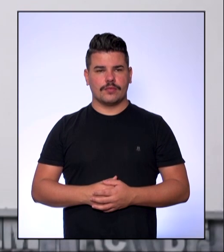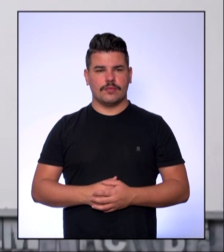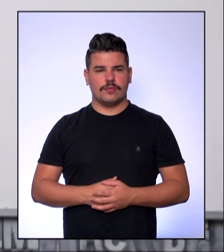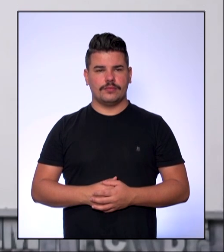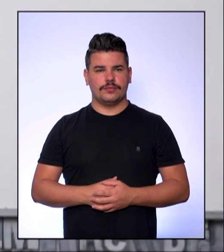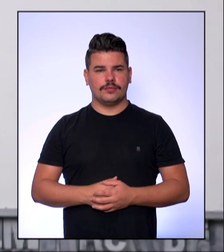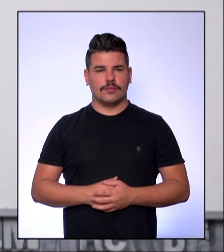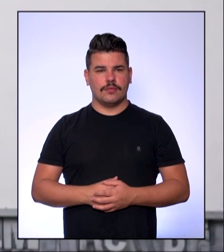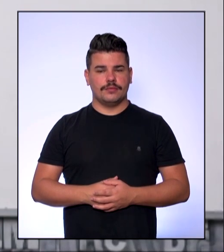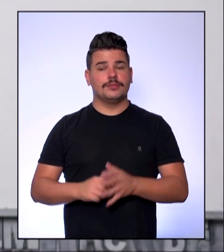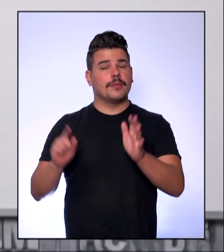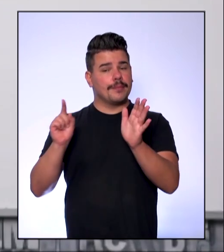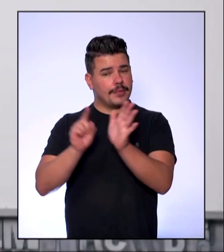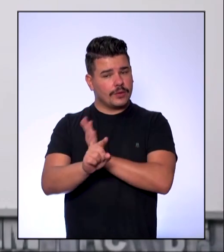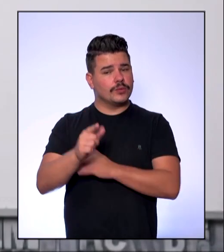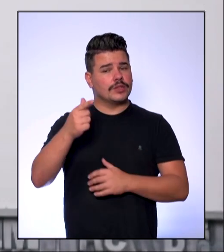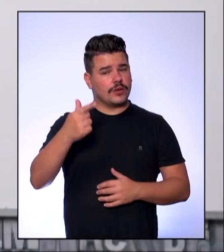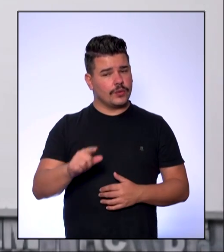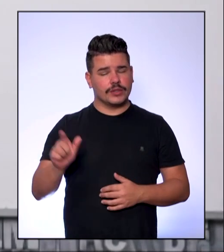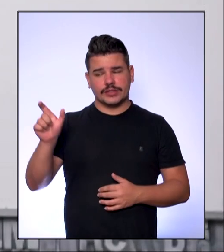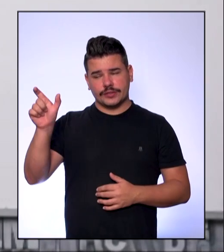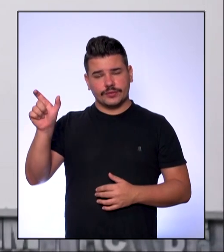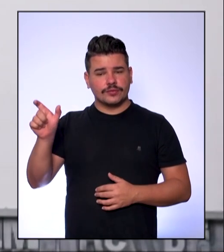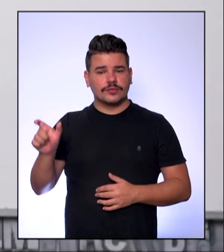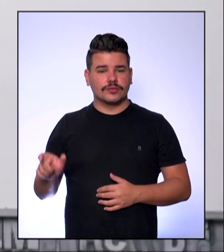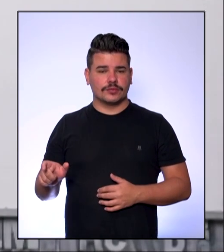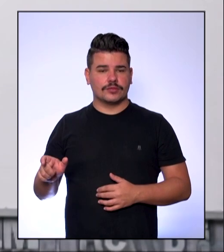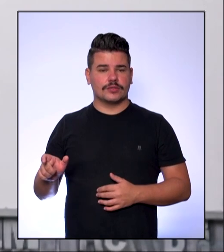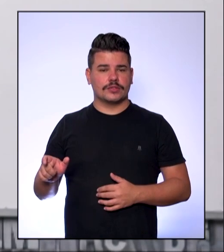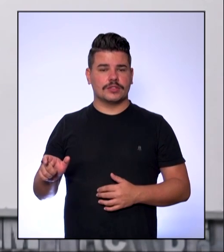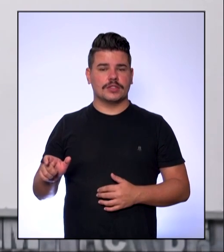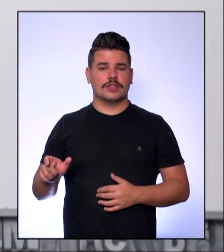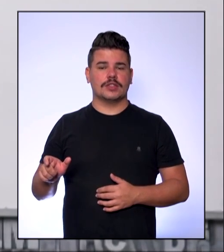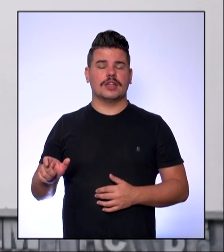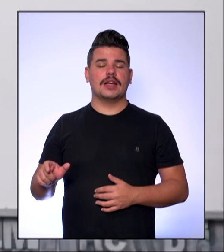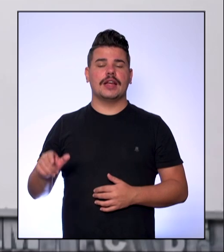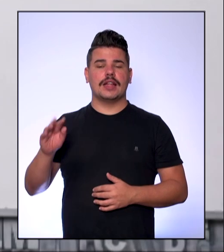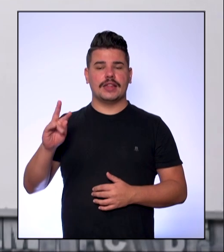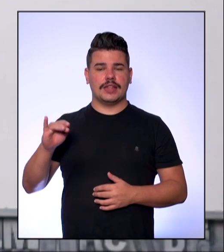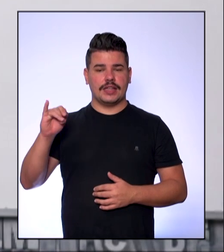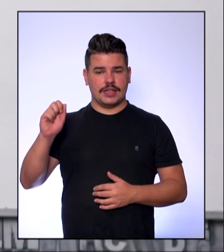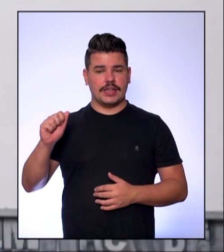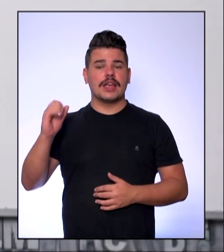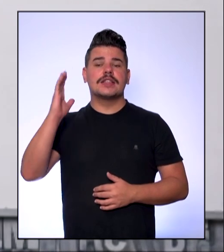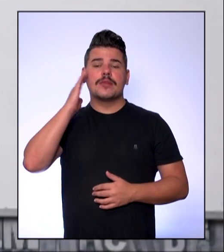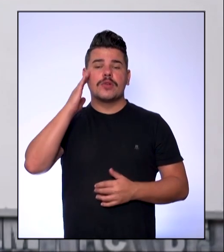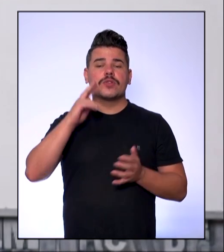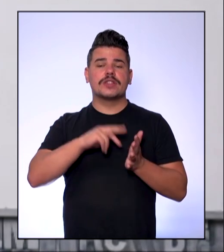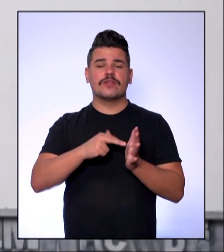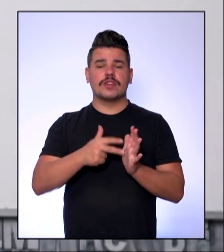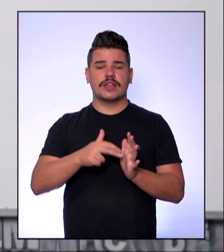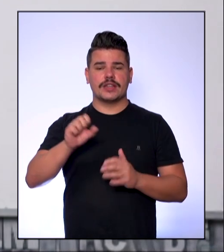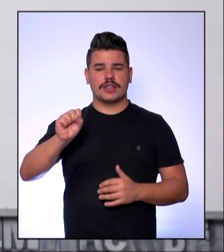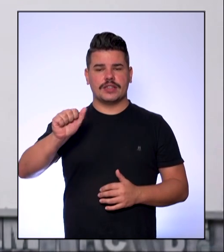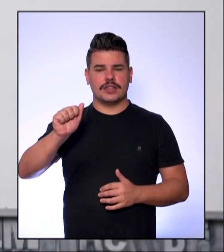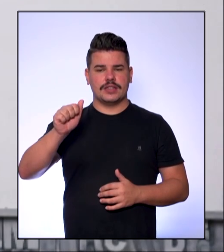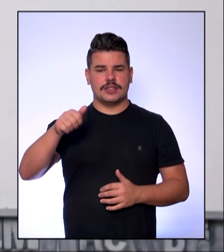Aí vem mais uma pergunta. A Cani quer saber o que é o sambaqui,